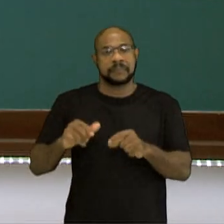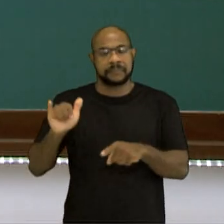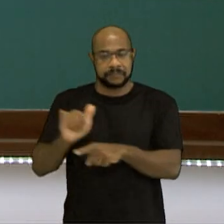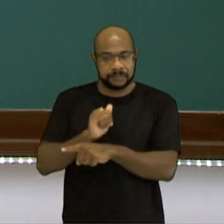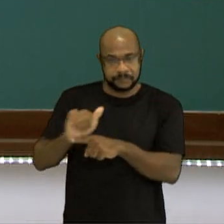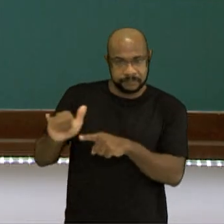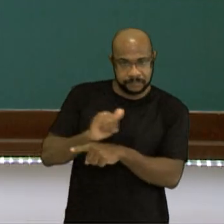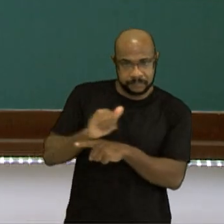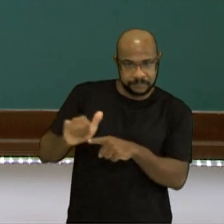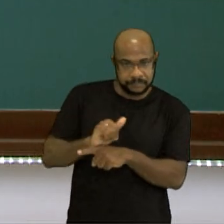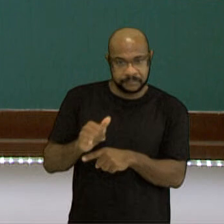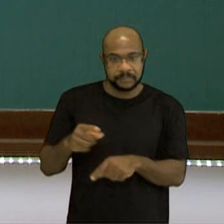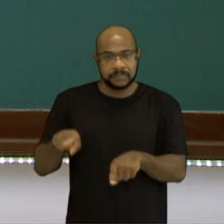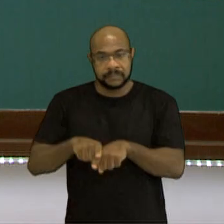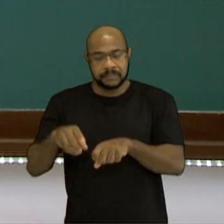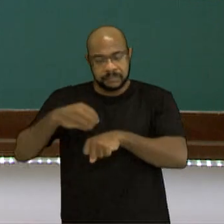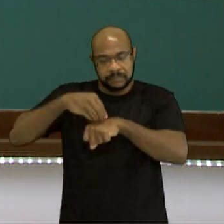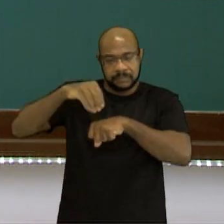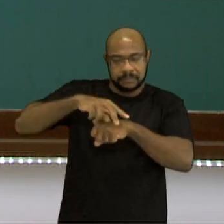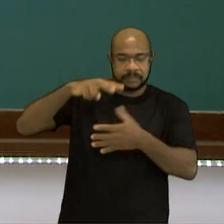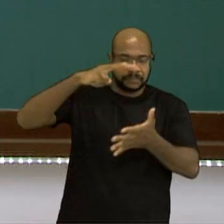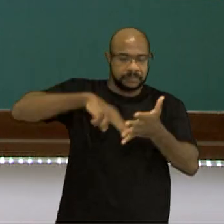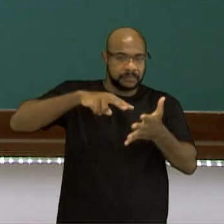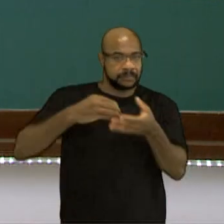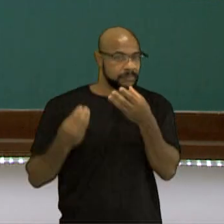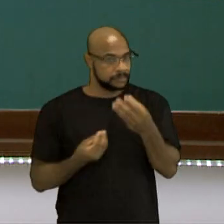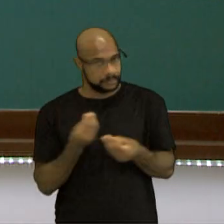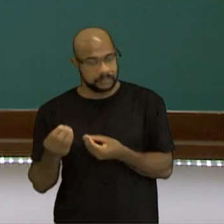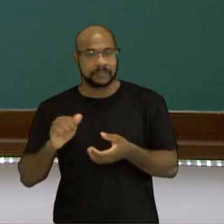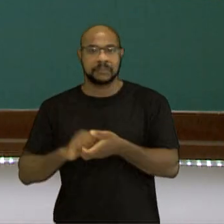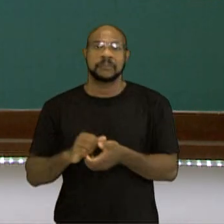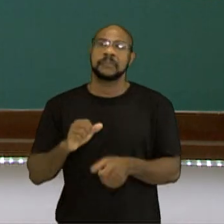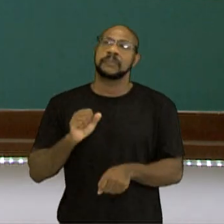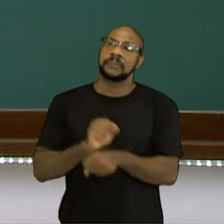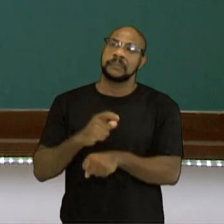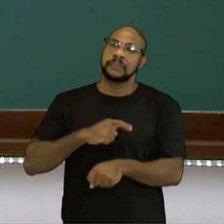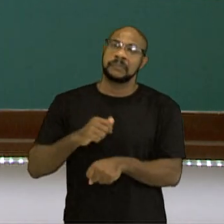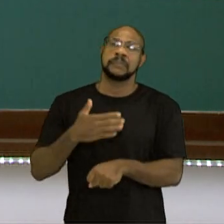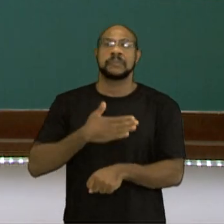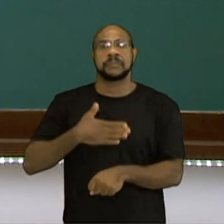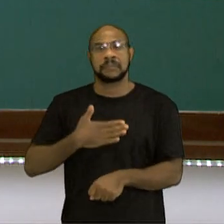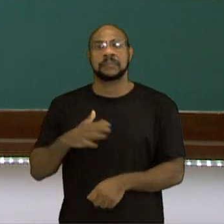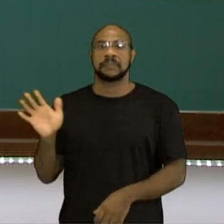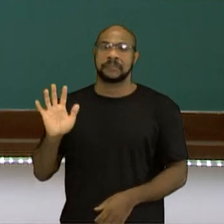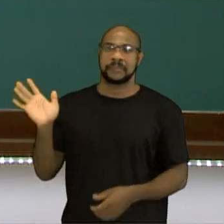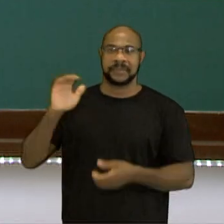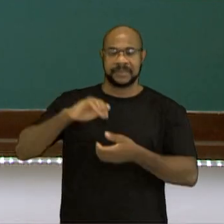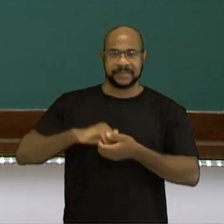estratégias e dicas de leitura. Espero que vocês tenham gostado. Até breve.